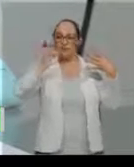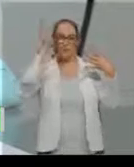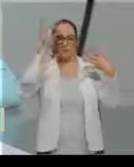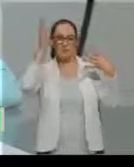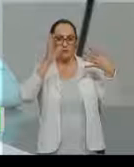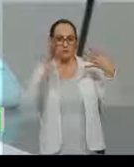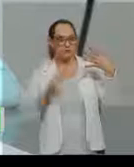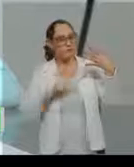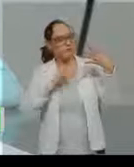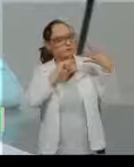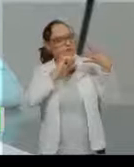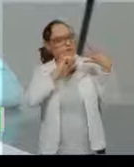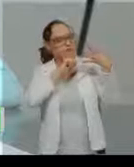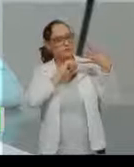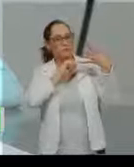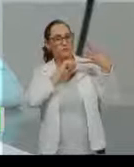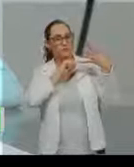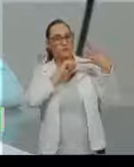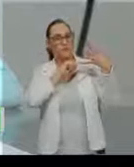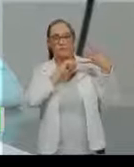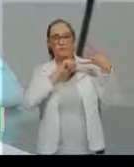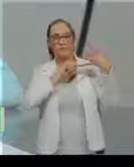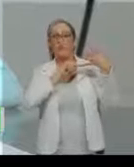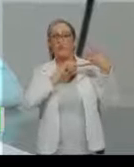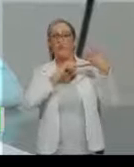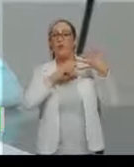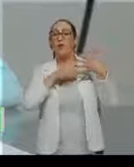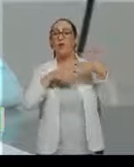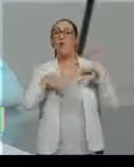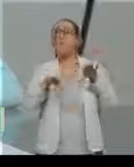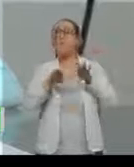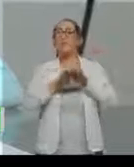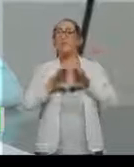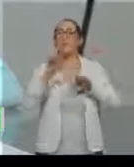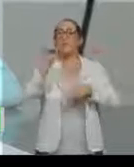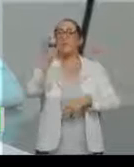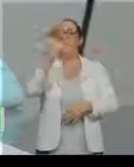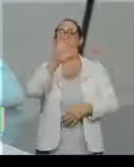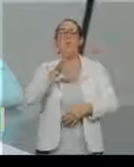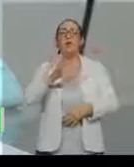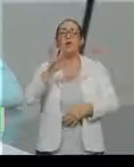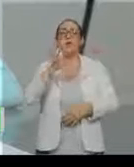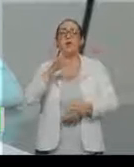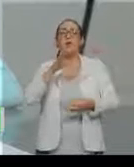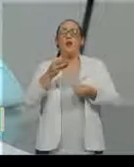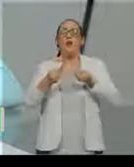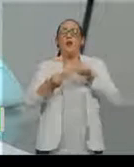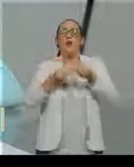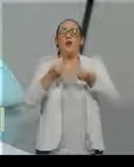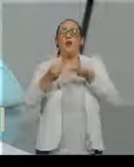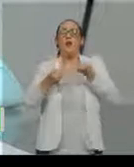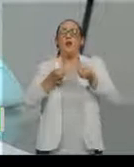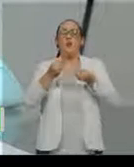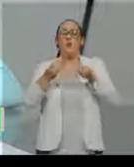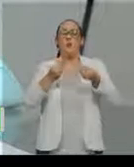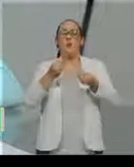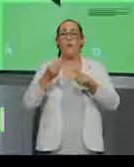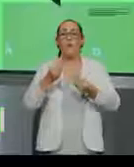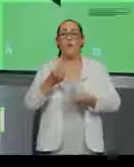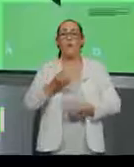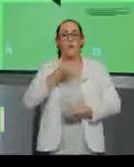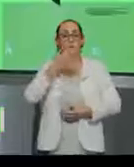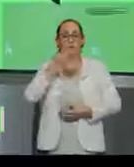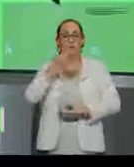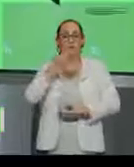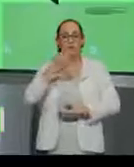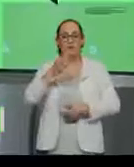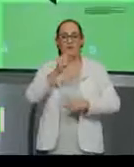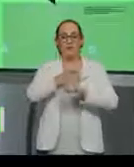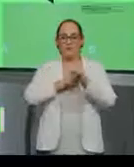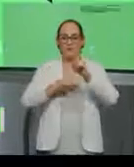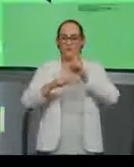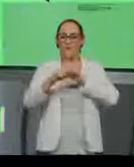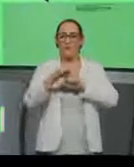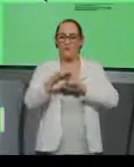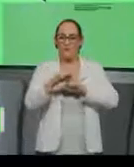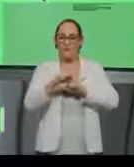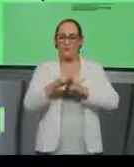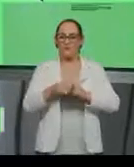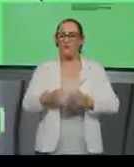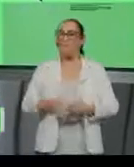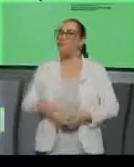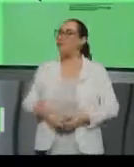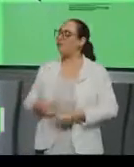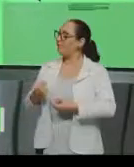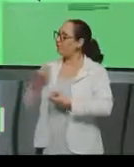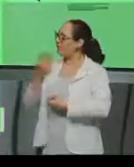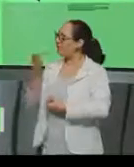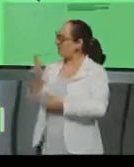terceiro ano também, a nossa outra aula foi a respeito do estado de bem-estar social. Obrigada, professora Vivi. Tudo bem,